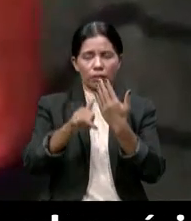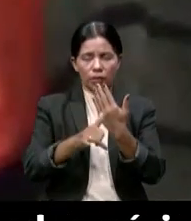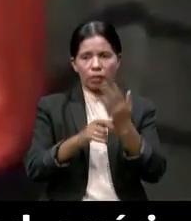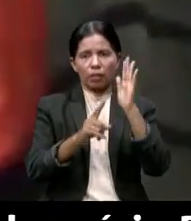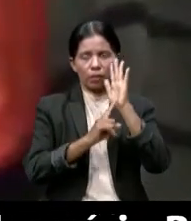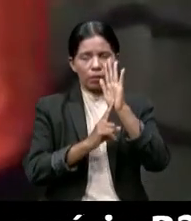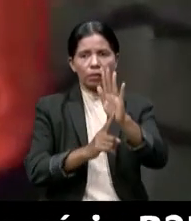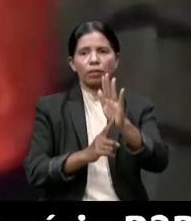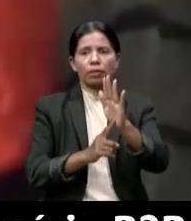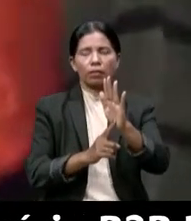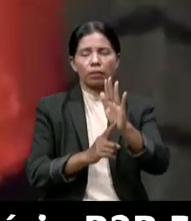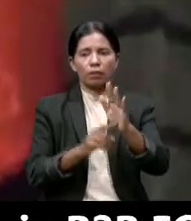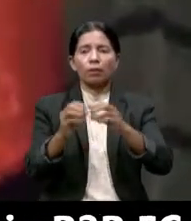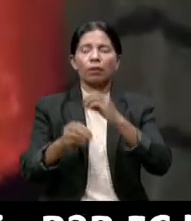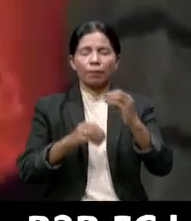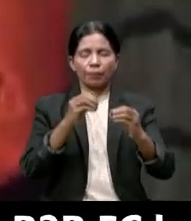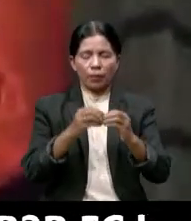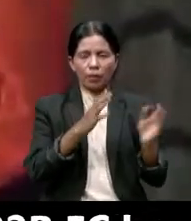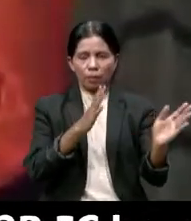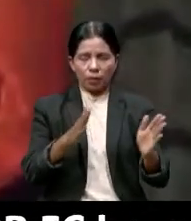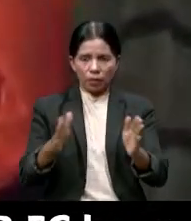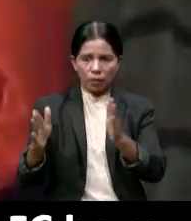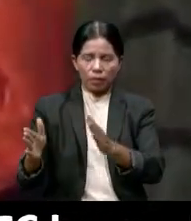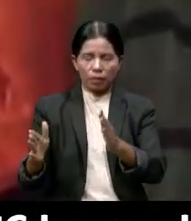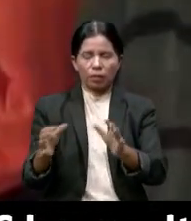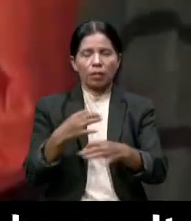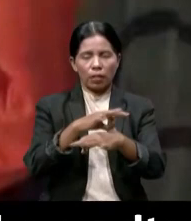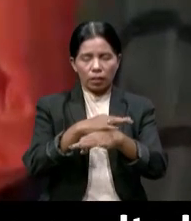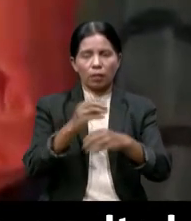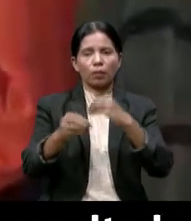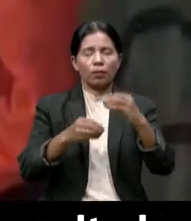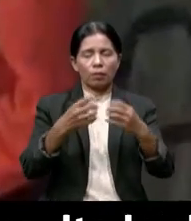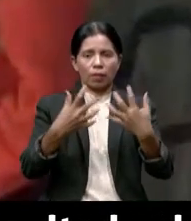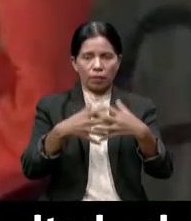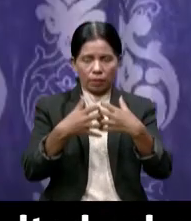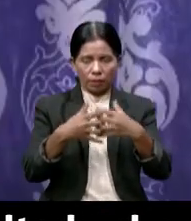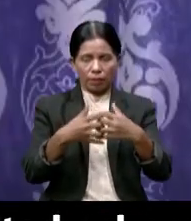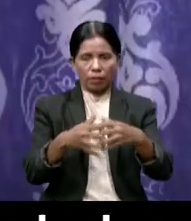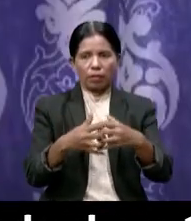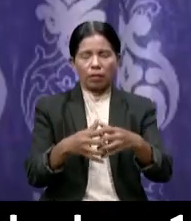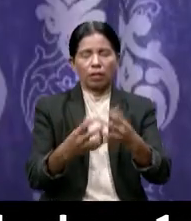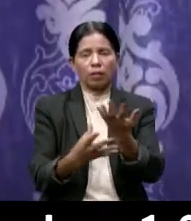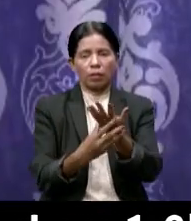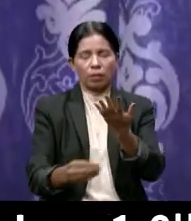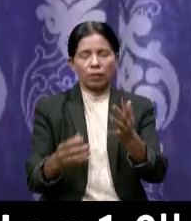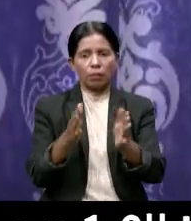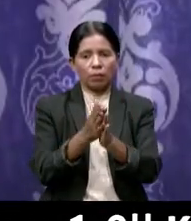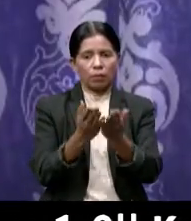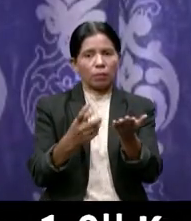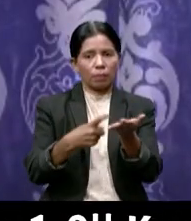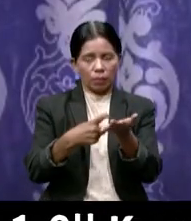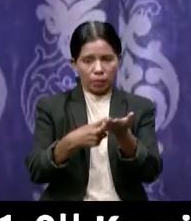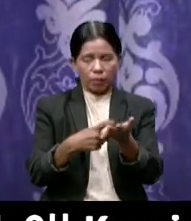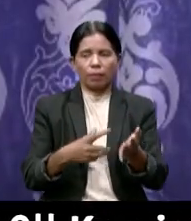Fosay, se processo ela, que já são, quando a máquina imprime passaporte, minha, também de